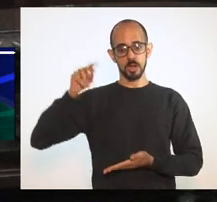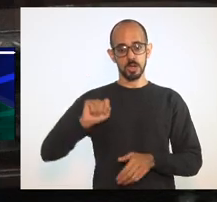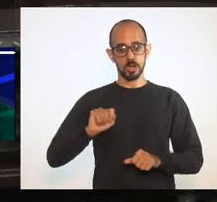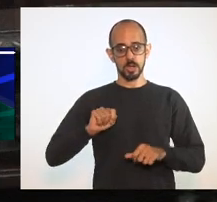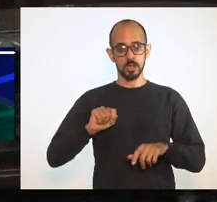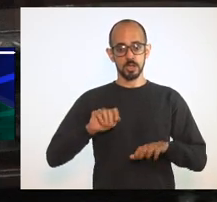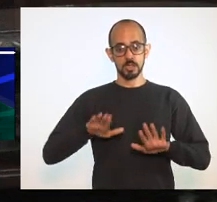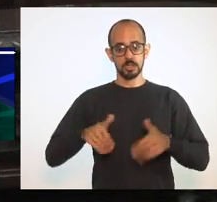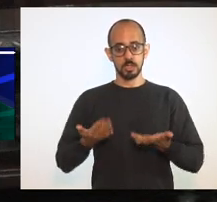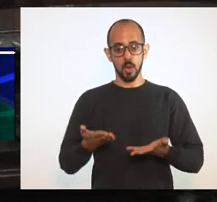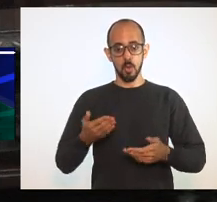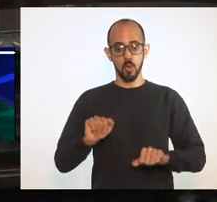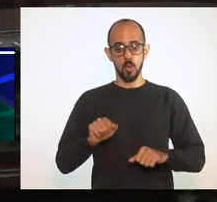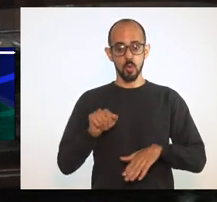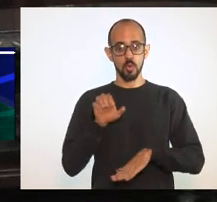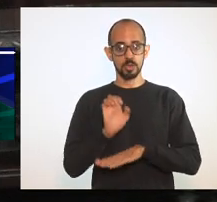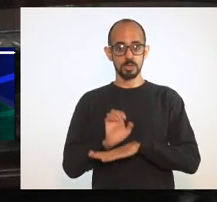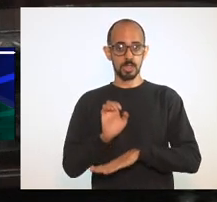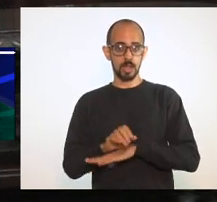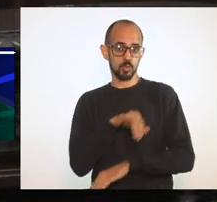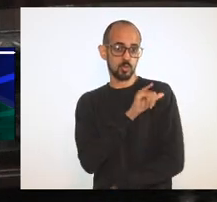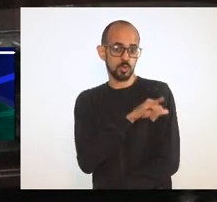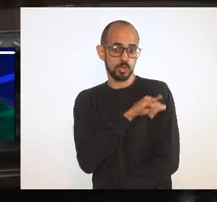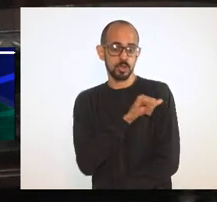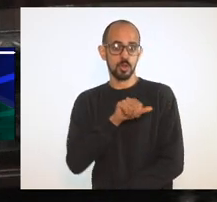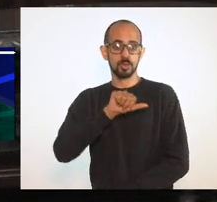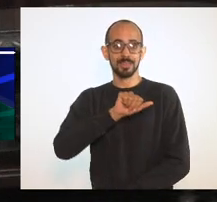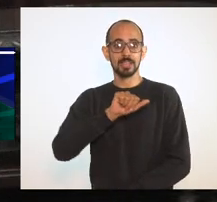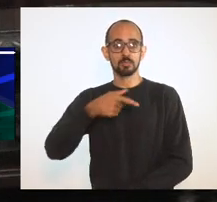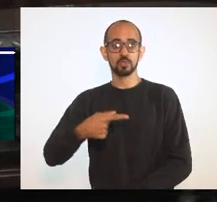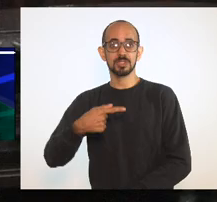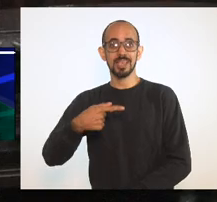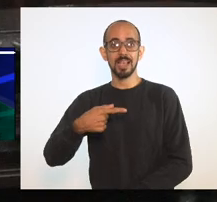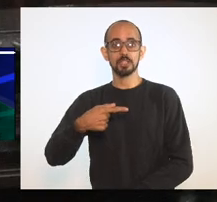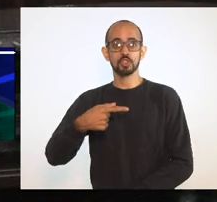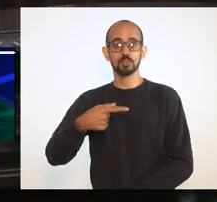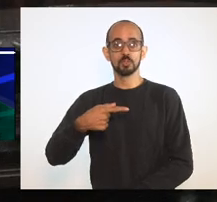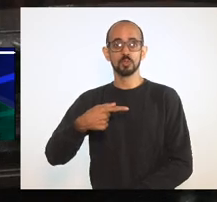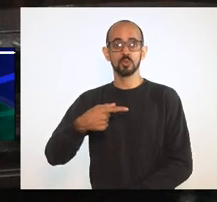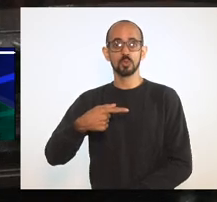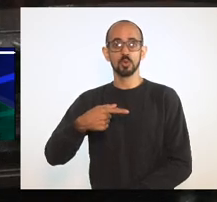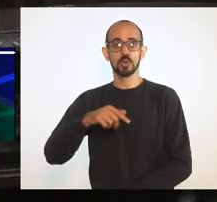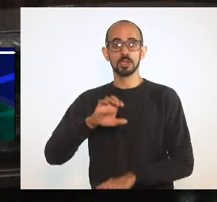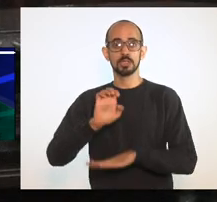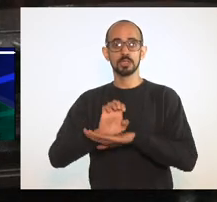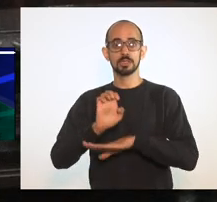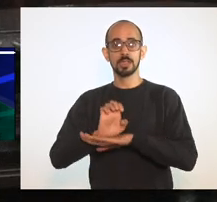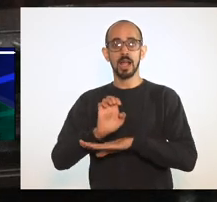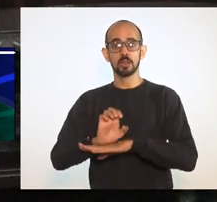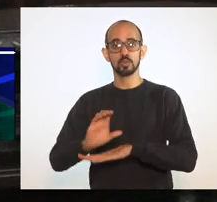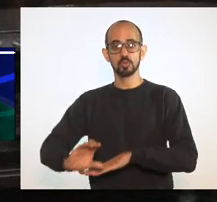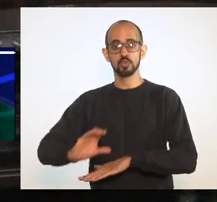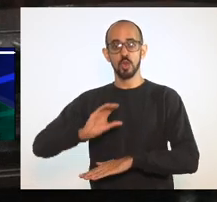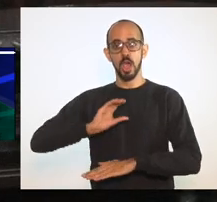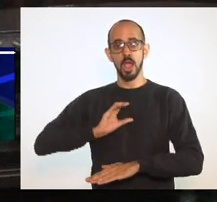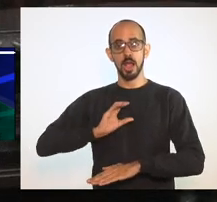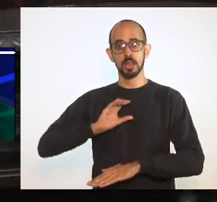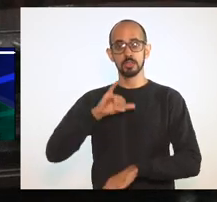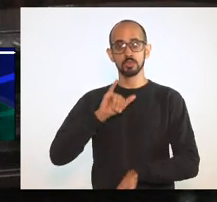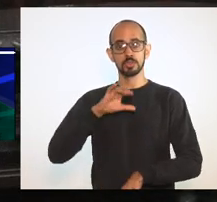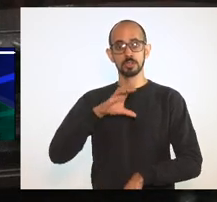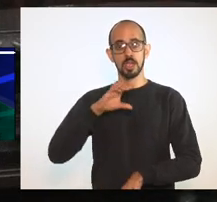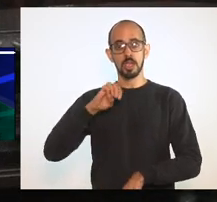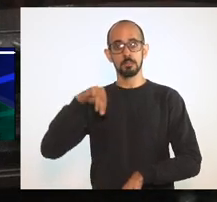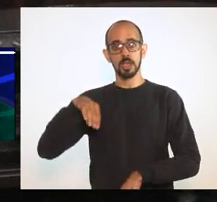será o 17º em arrecadação per capita. Quando a gente separa o ICMS, o Estado do Rio de Janeiro